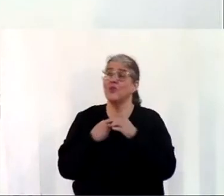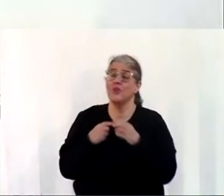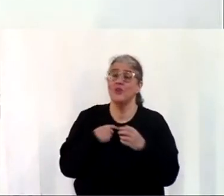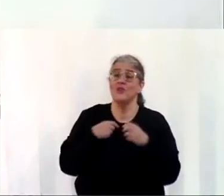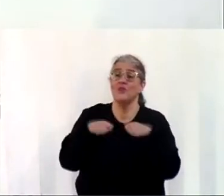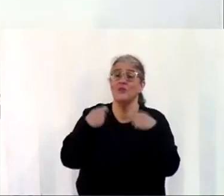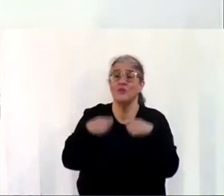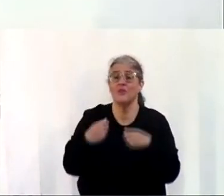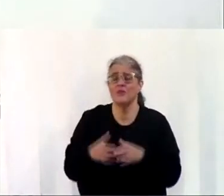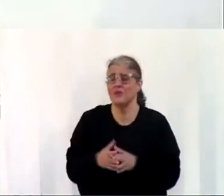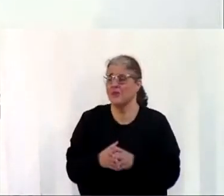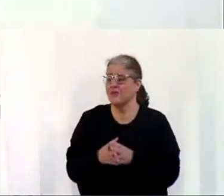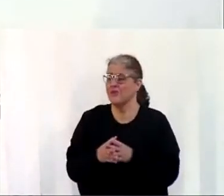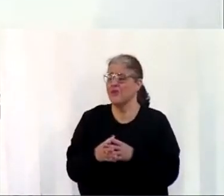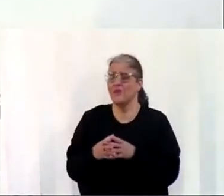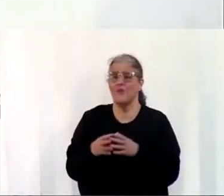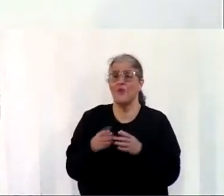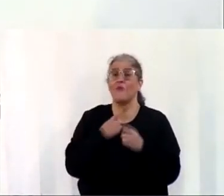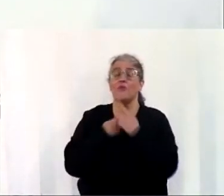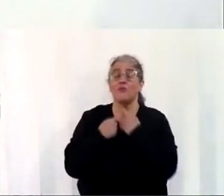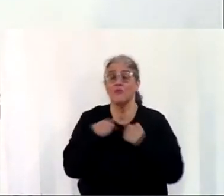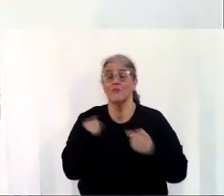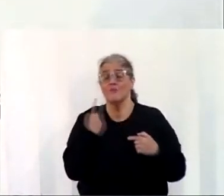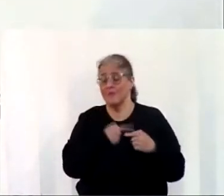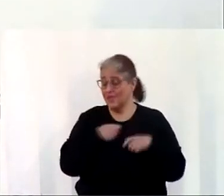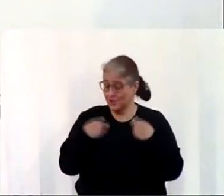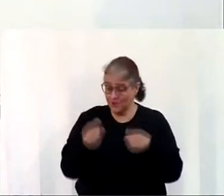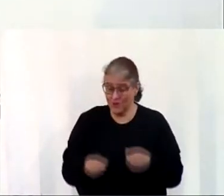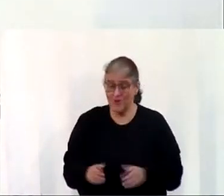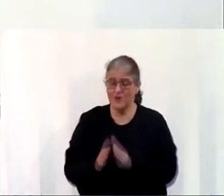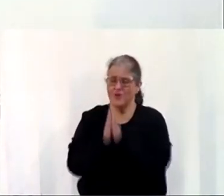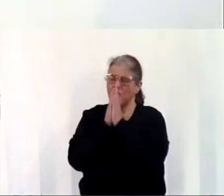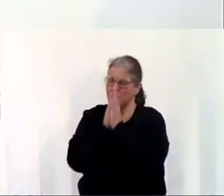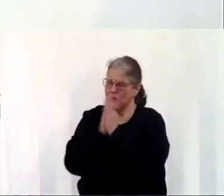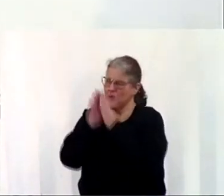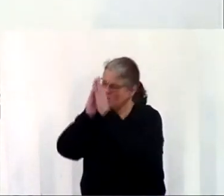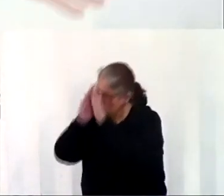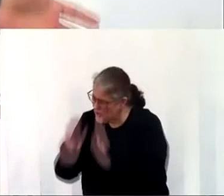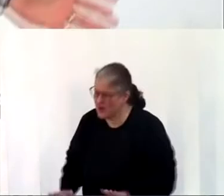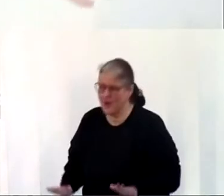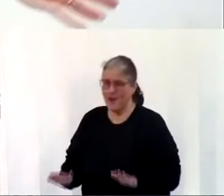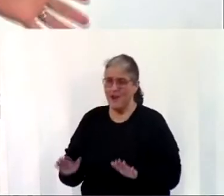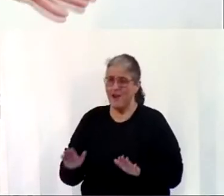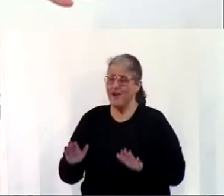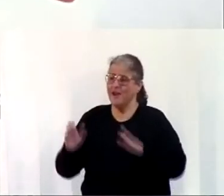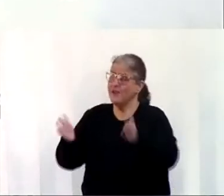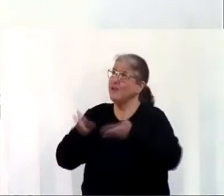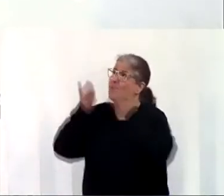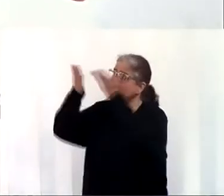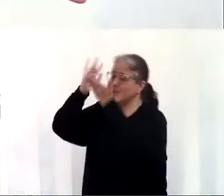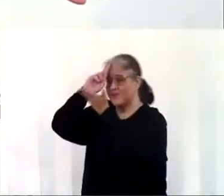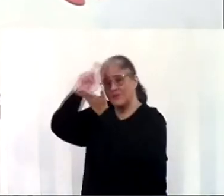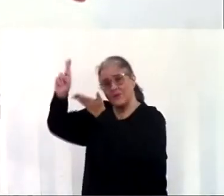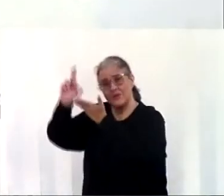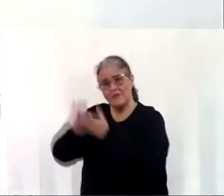de Igreja Presbiteriana da Lapa com um povo adorador, devoto, consagrado, povo do Senhor.